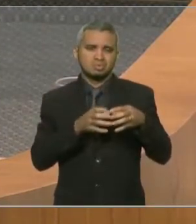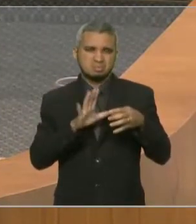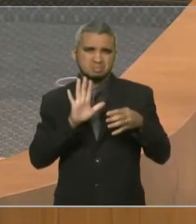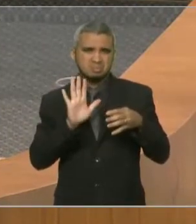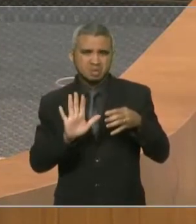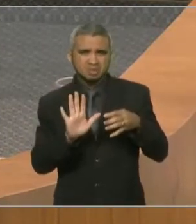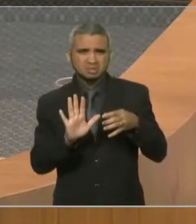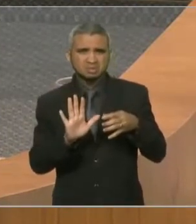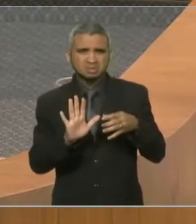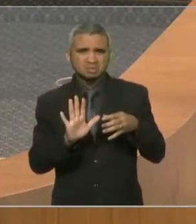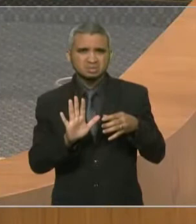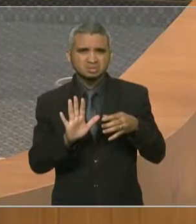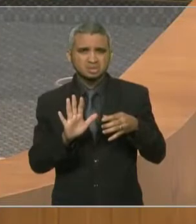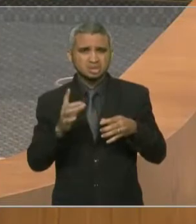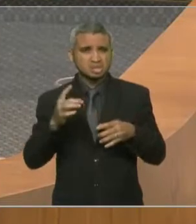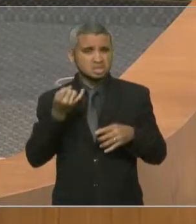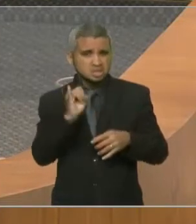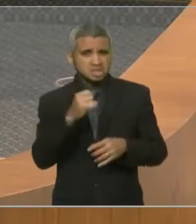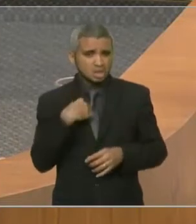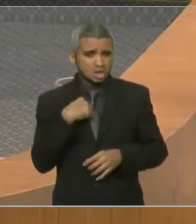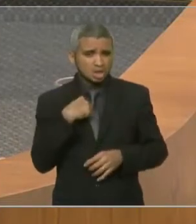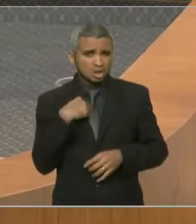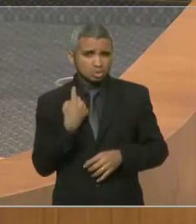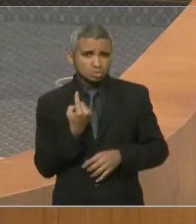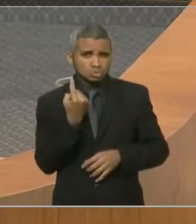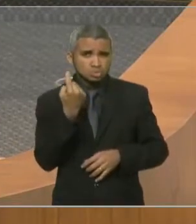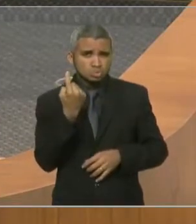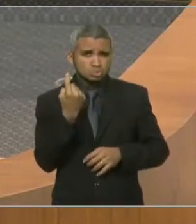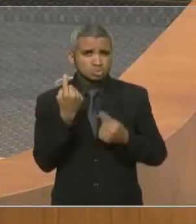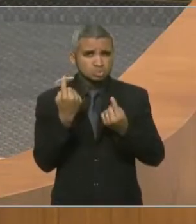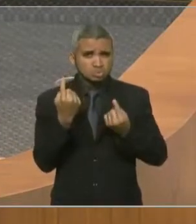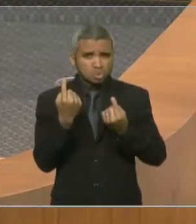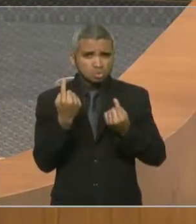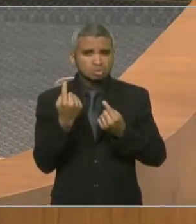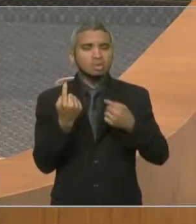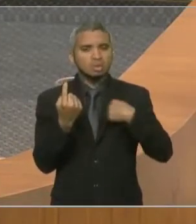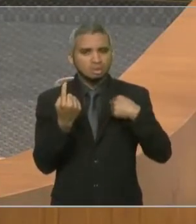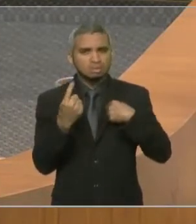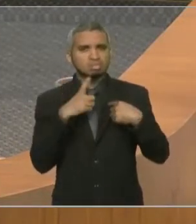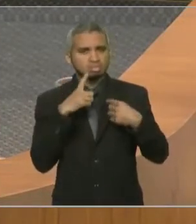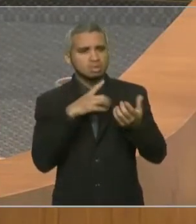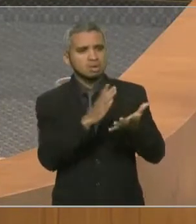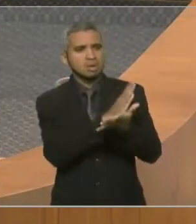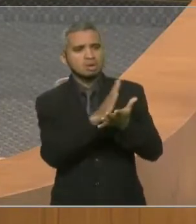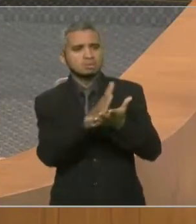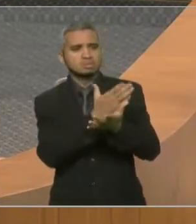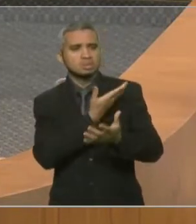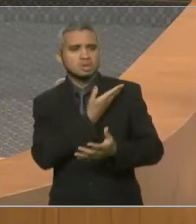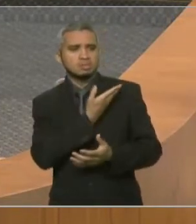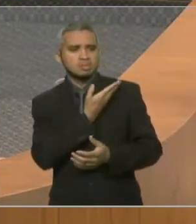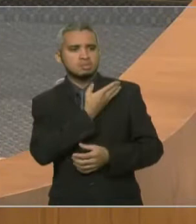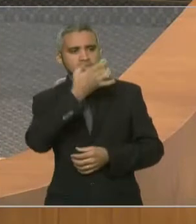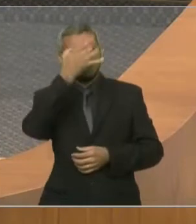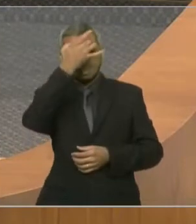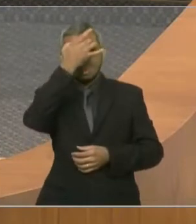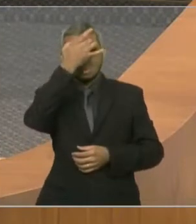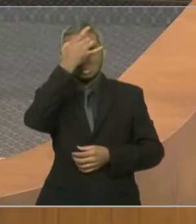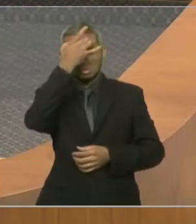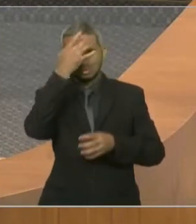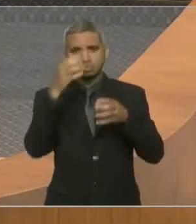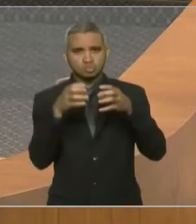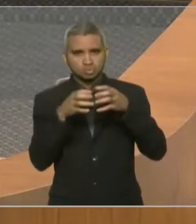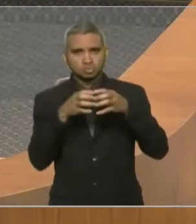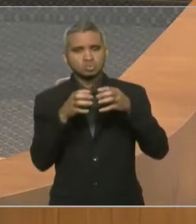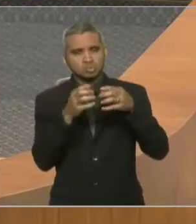aqui uma única voz, mas eu sei que eu tenho vozes amigas também e conscientes da oposição. Mas